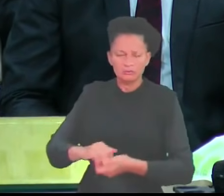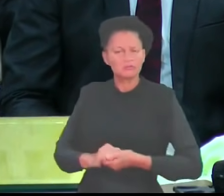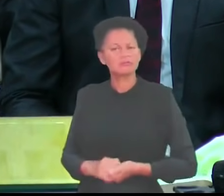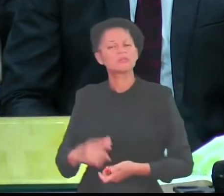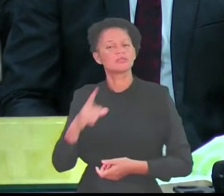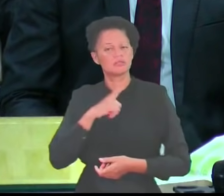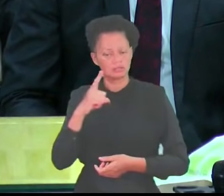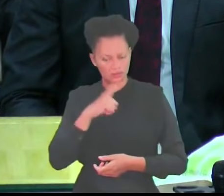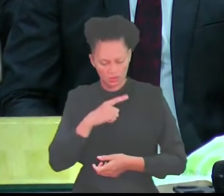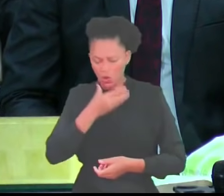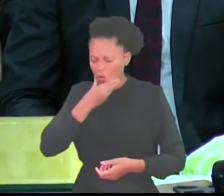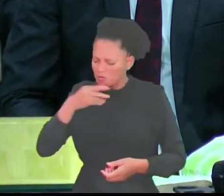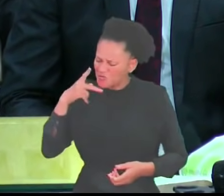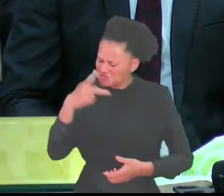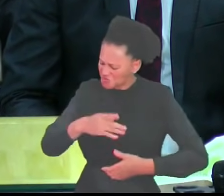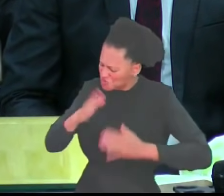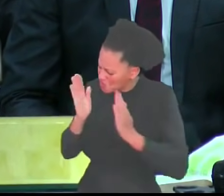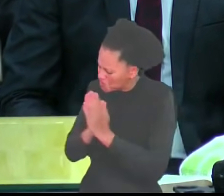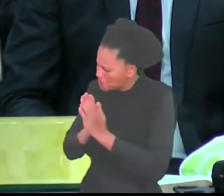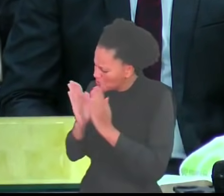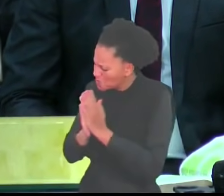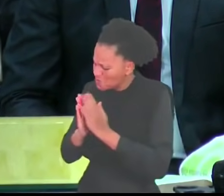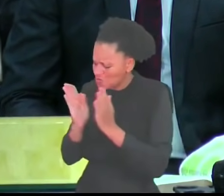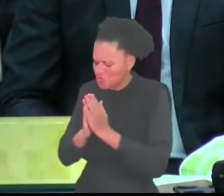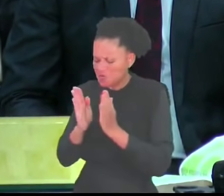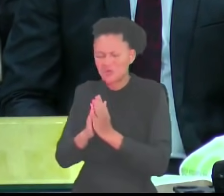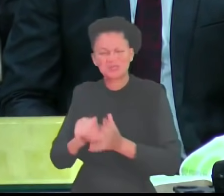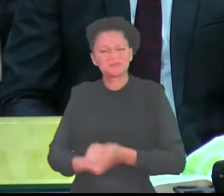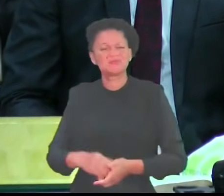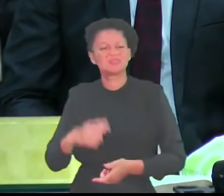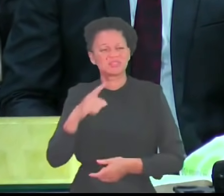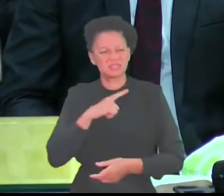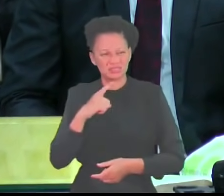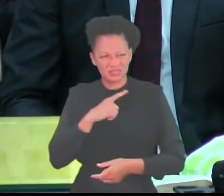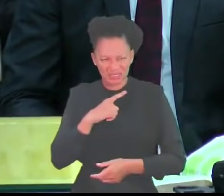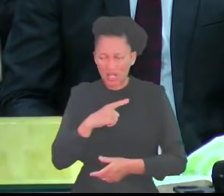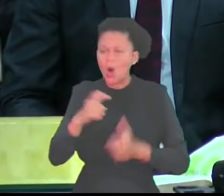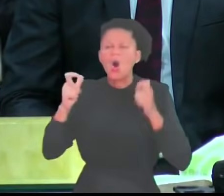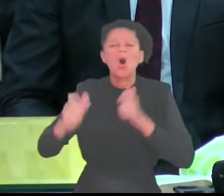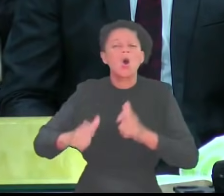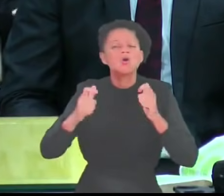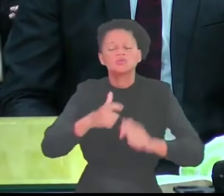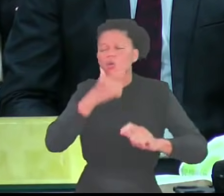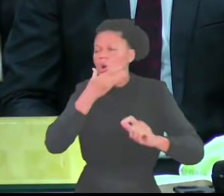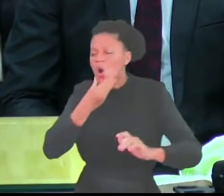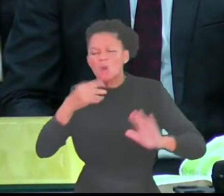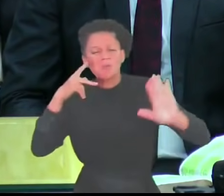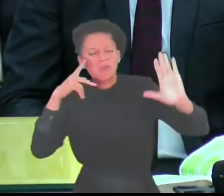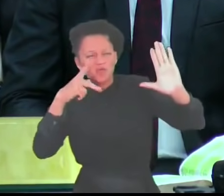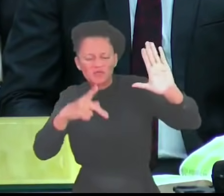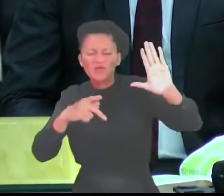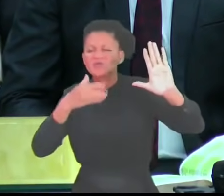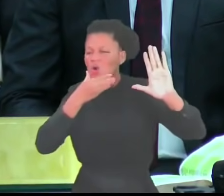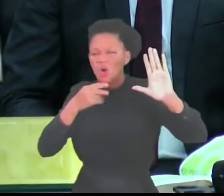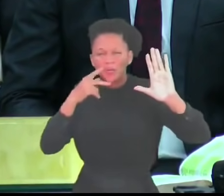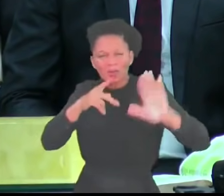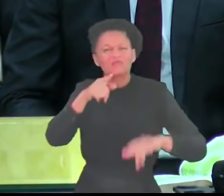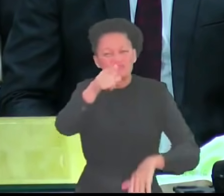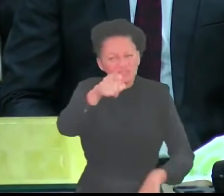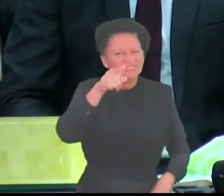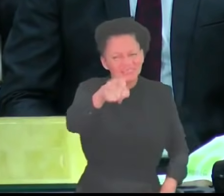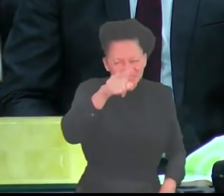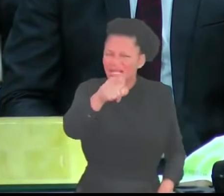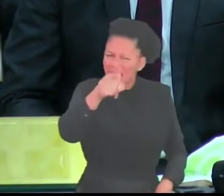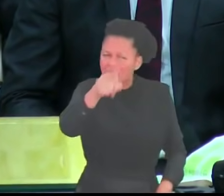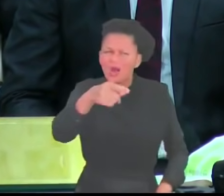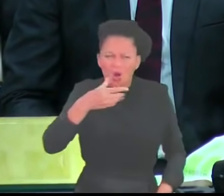Existe profeta que ora. Existe profetas. Onde estão os profetas de Deus? Onde estão? Você é